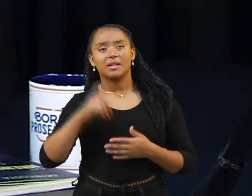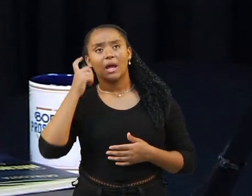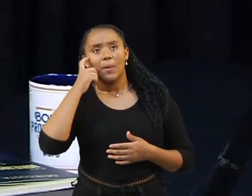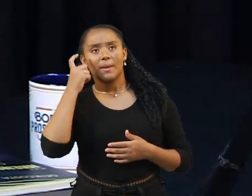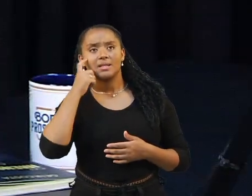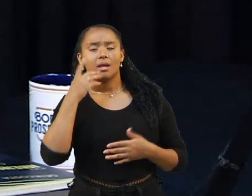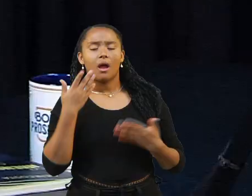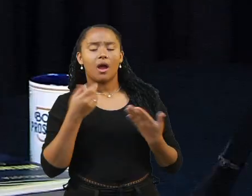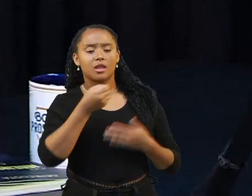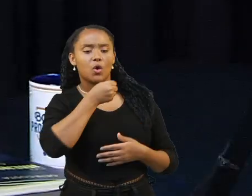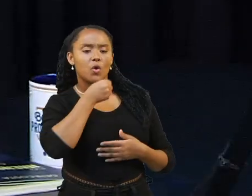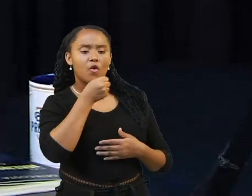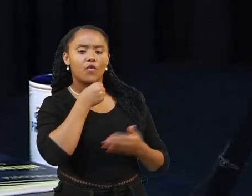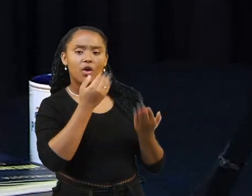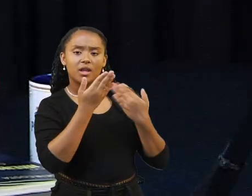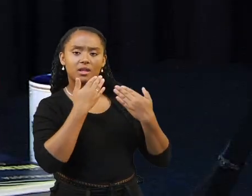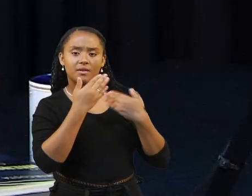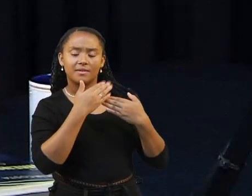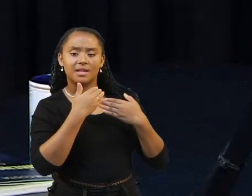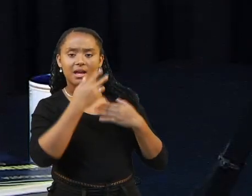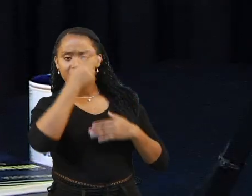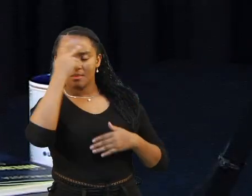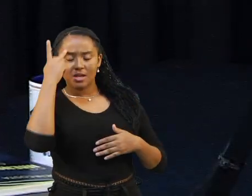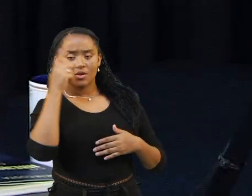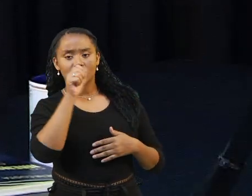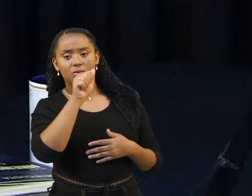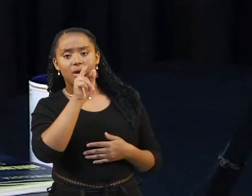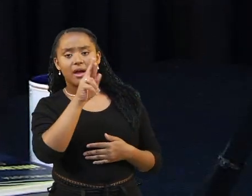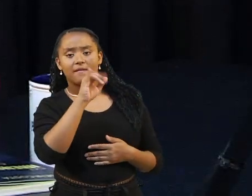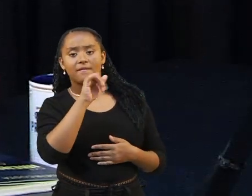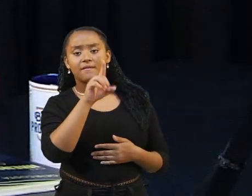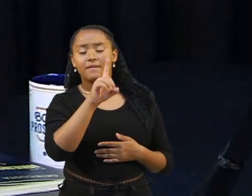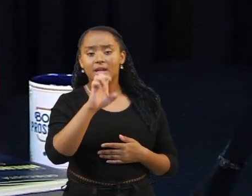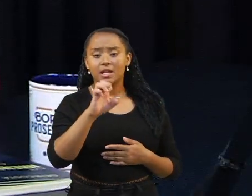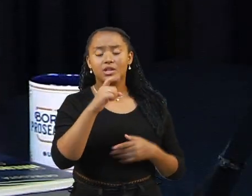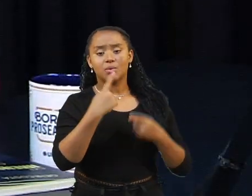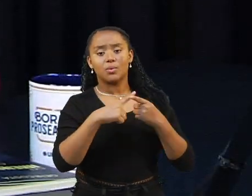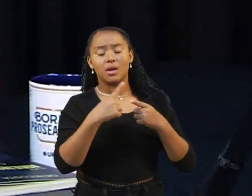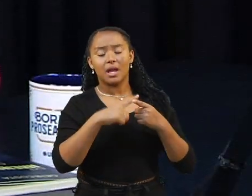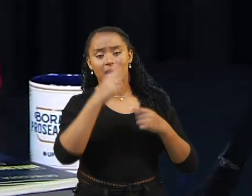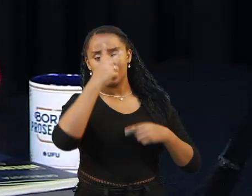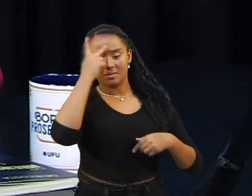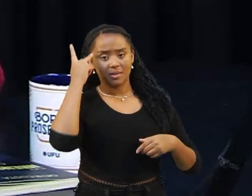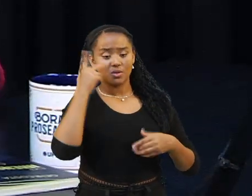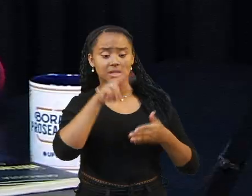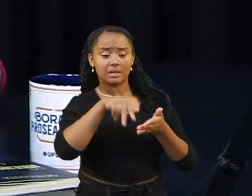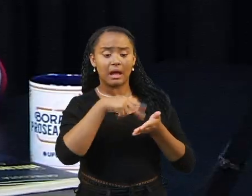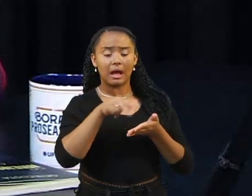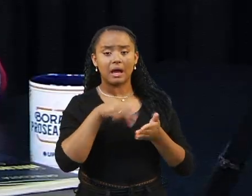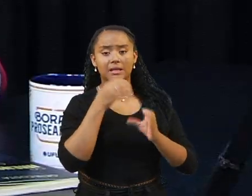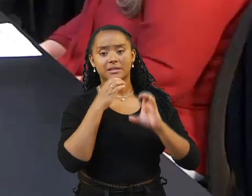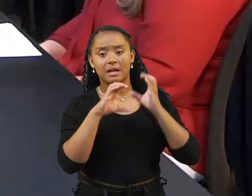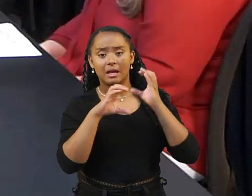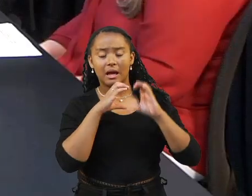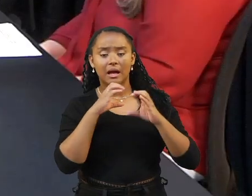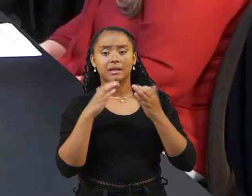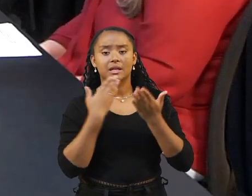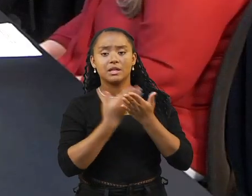então eu vou entrevistar as pessoas lá no AFRID. Por quê? Elas dançam,